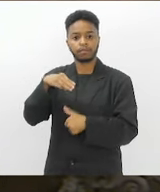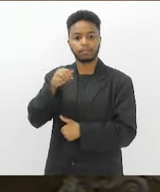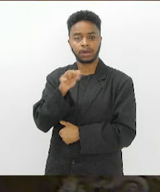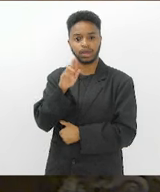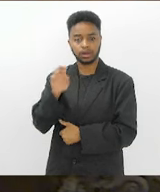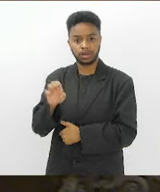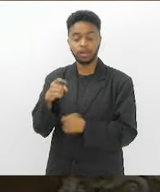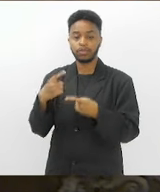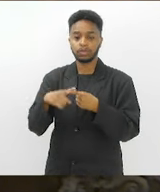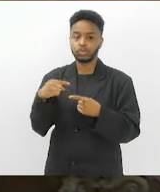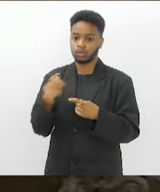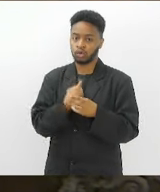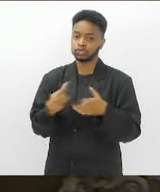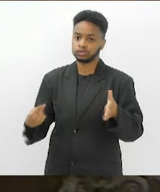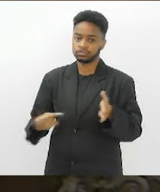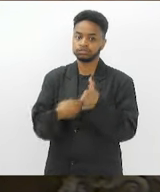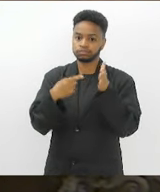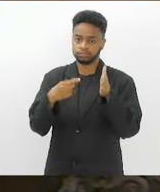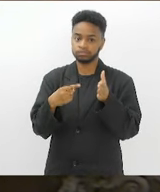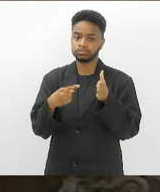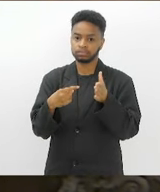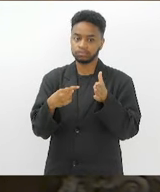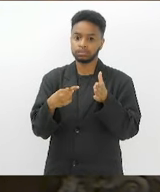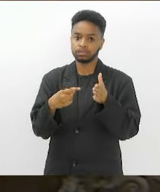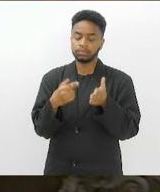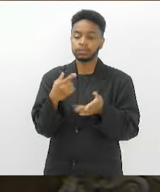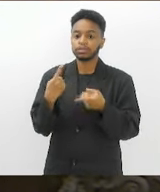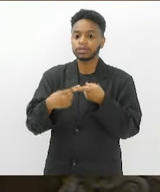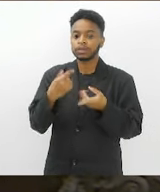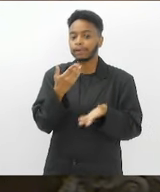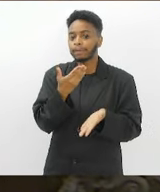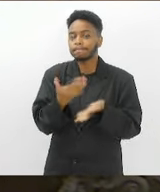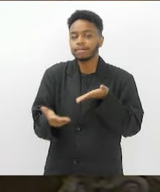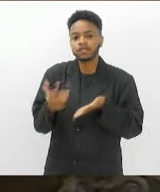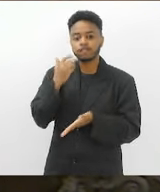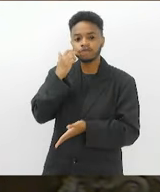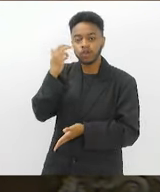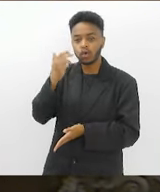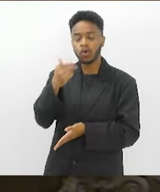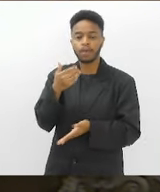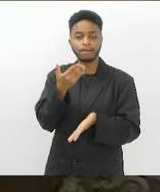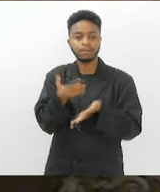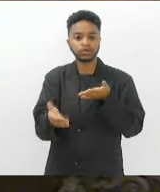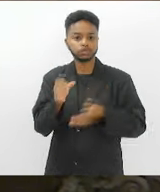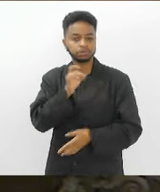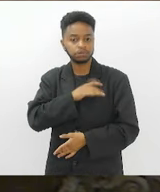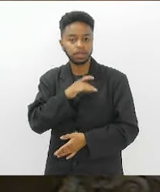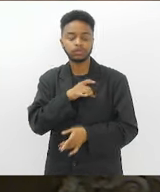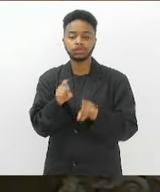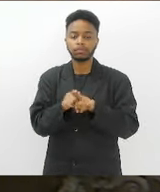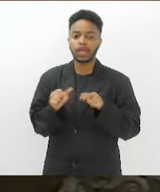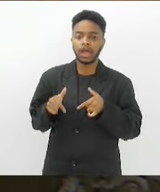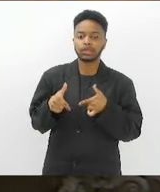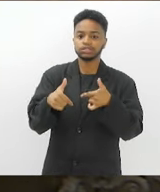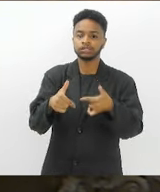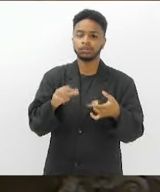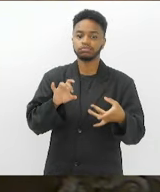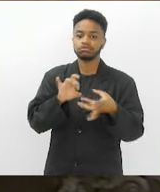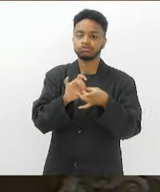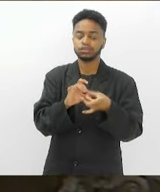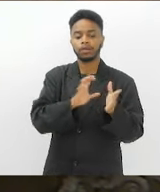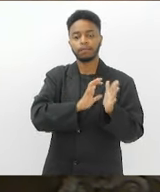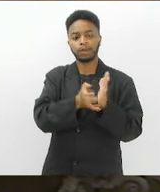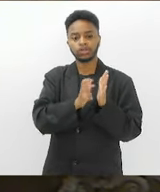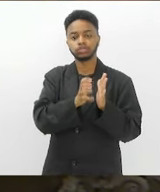Manhã denunciou essa perda de pudor e a militância político-partidária de um instrumento